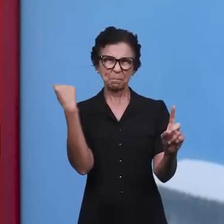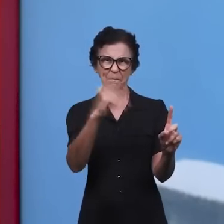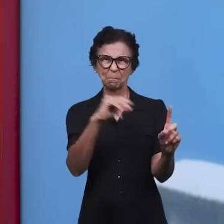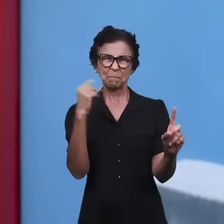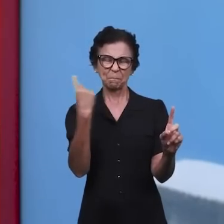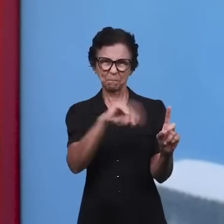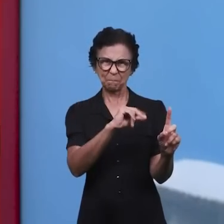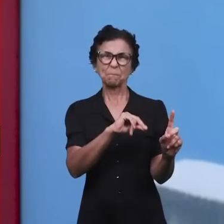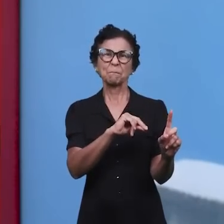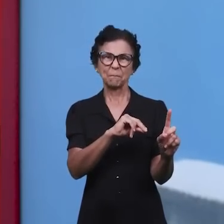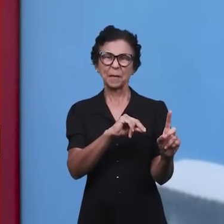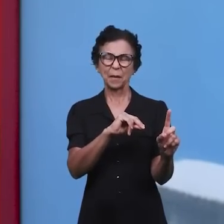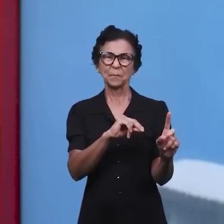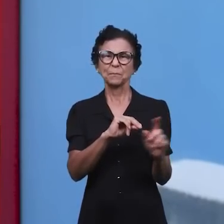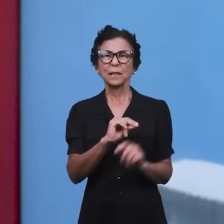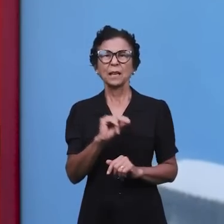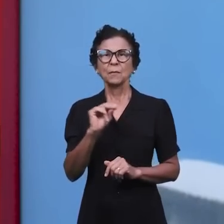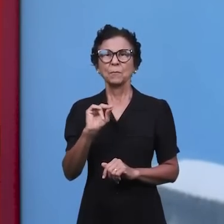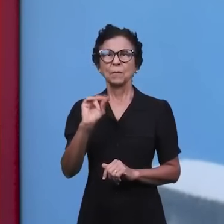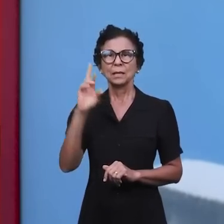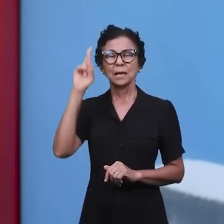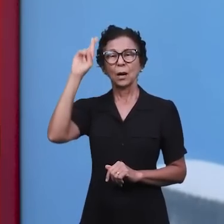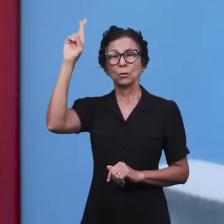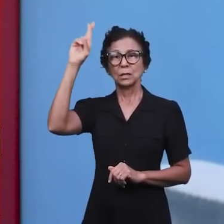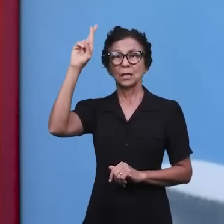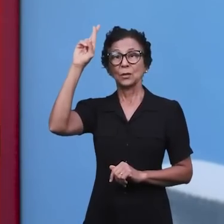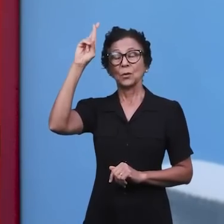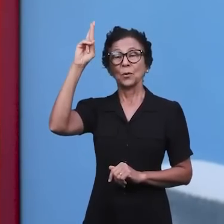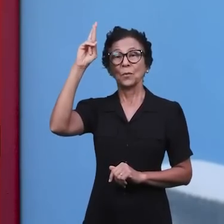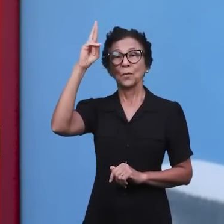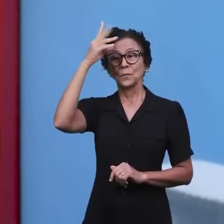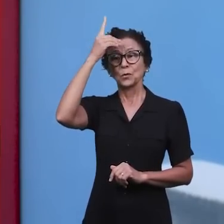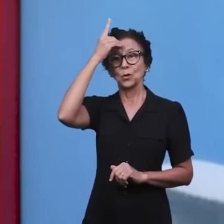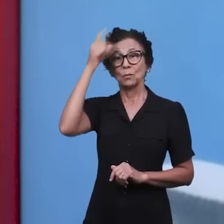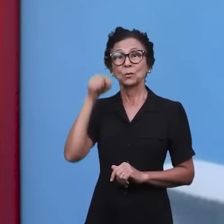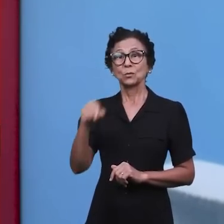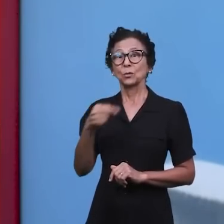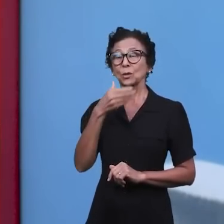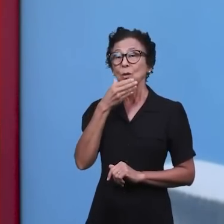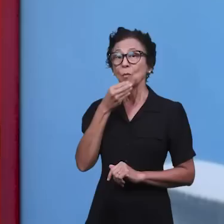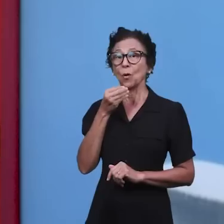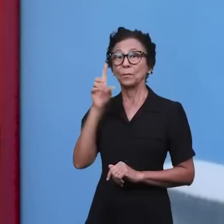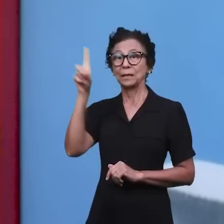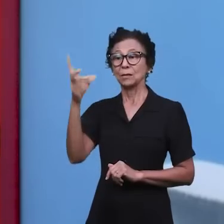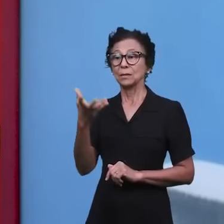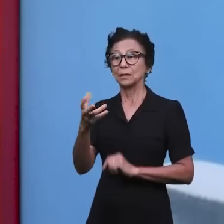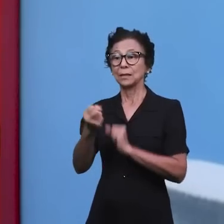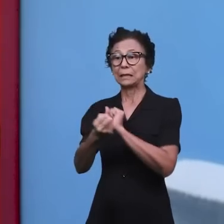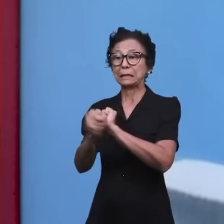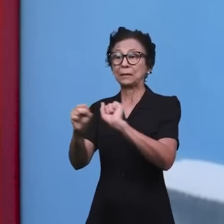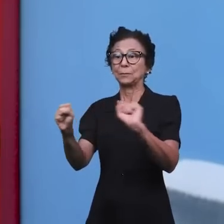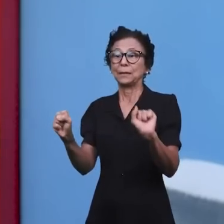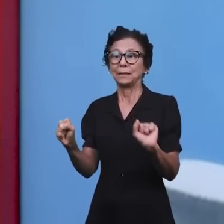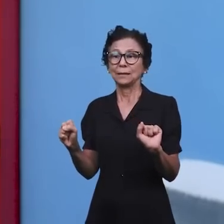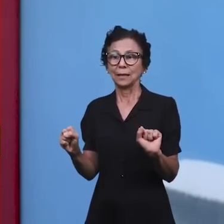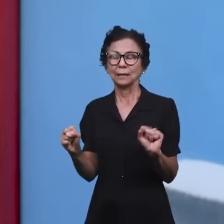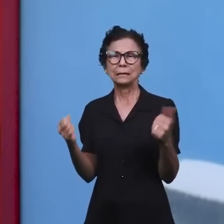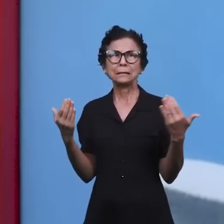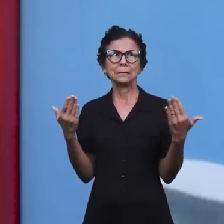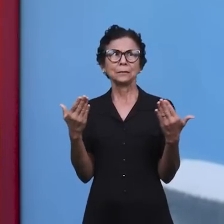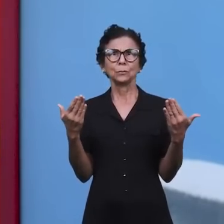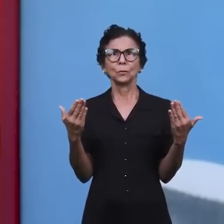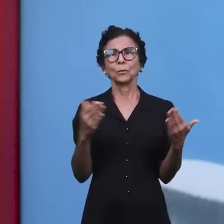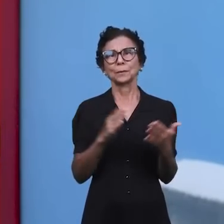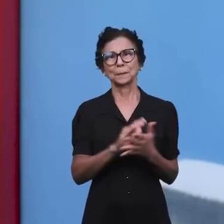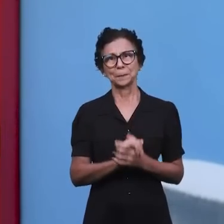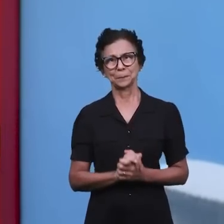libertação a ele, uma salvação. Na hora de passar o dom, você não pode passar o dom. você tem uma situação difícil no lar,